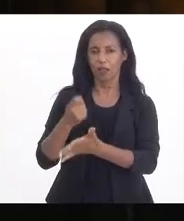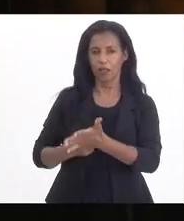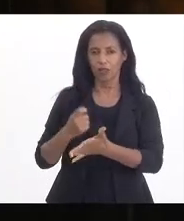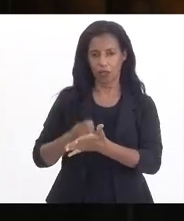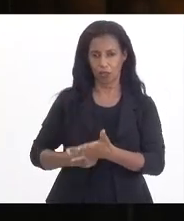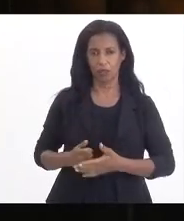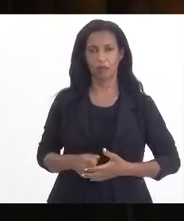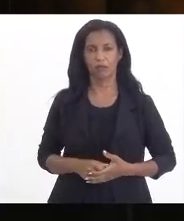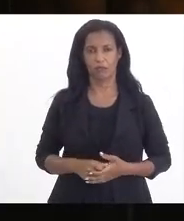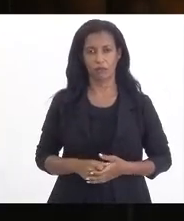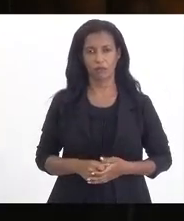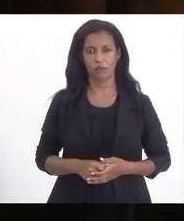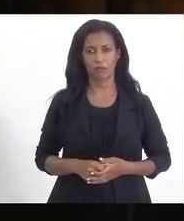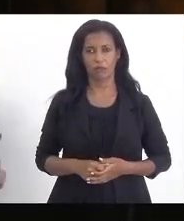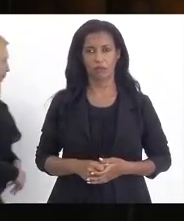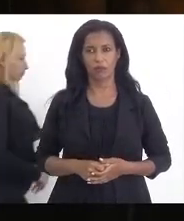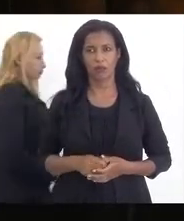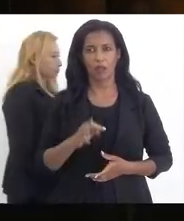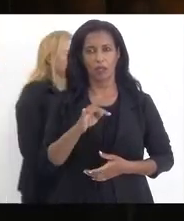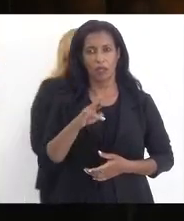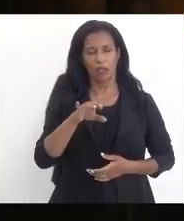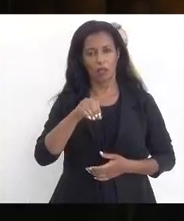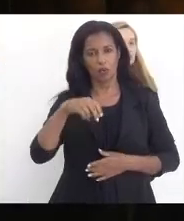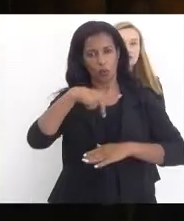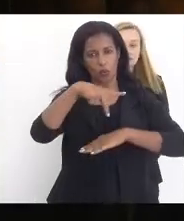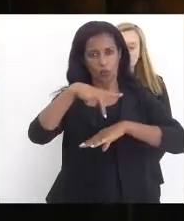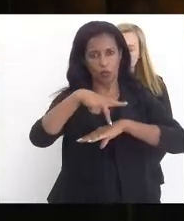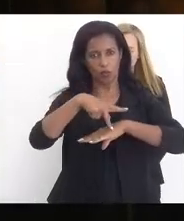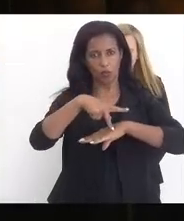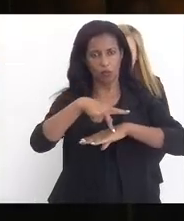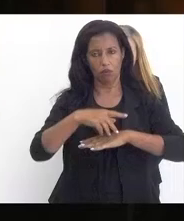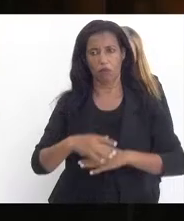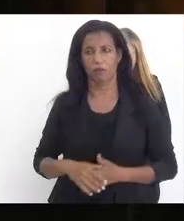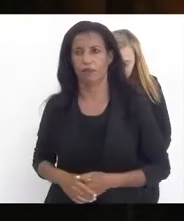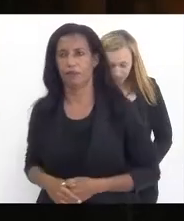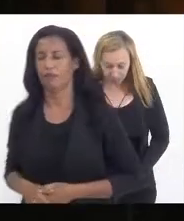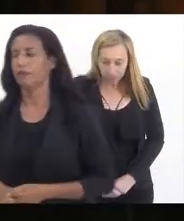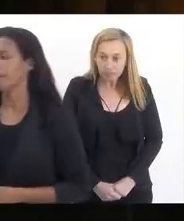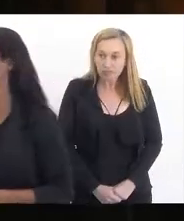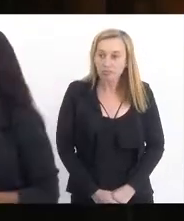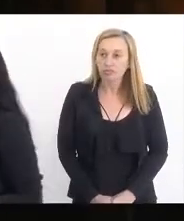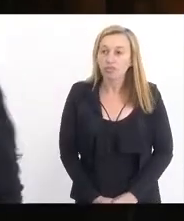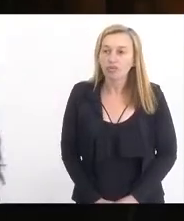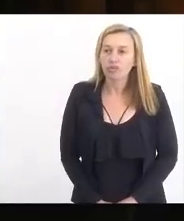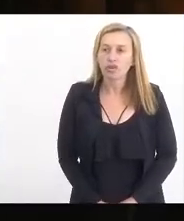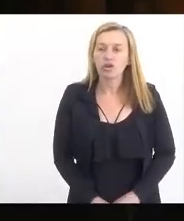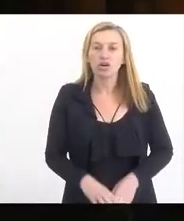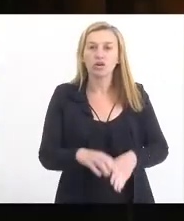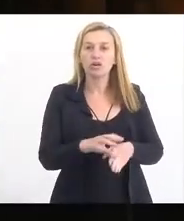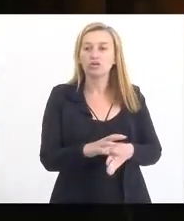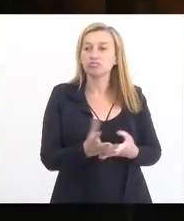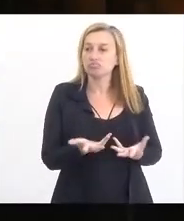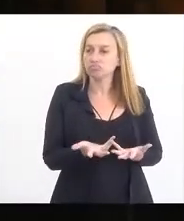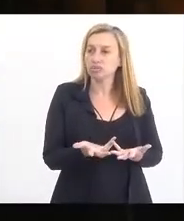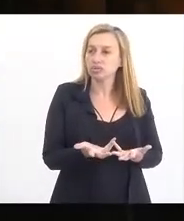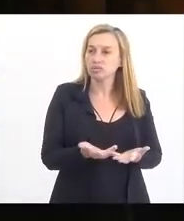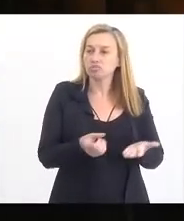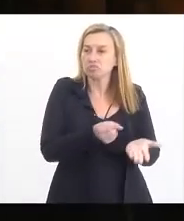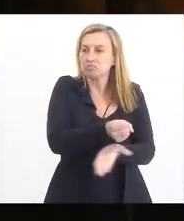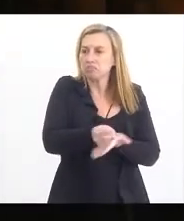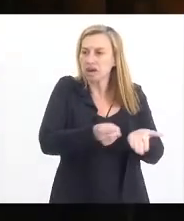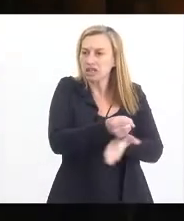resistências no Tesouro Nacional, é um conceito básico de economia.